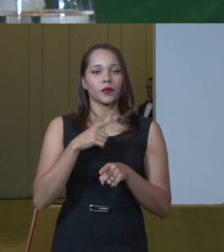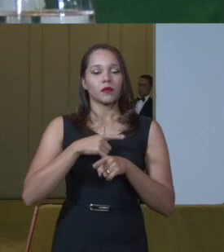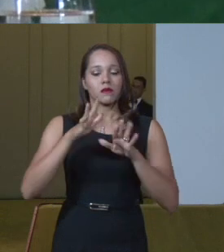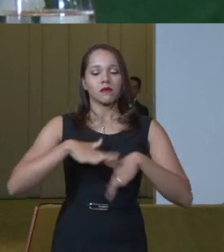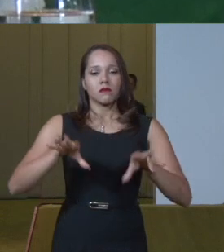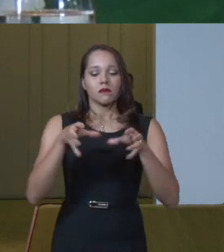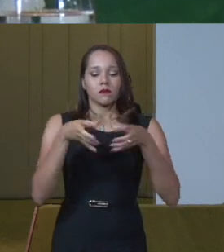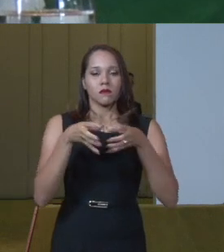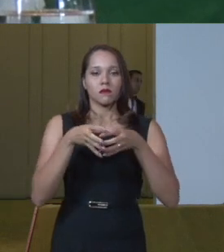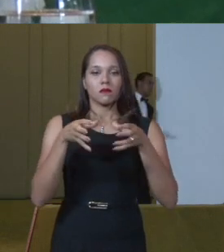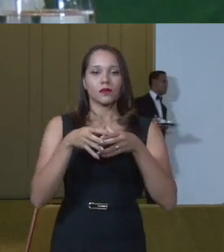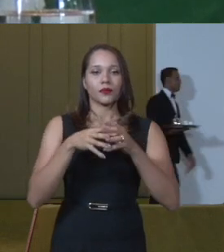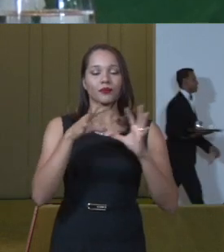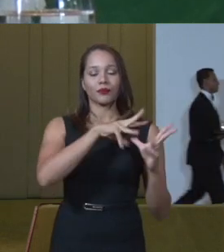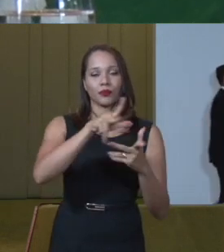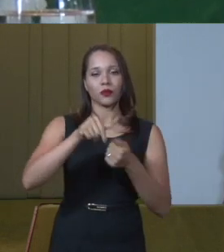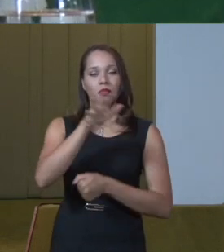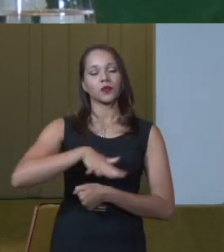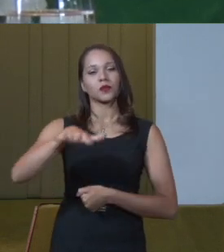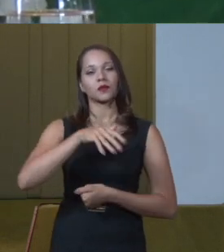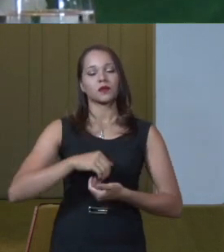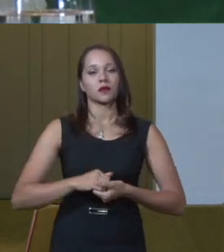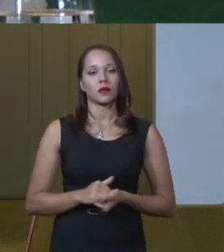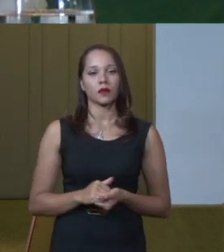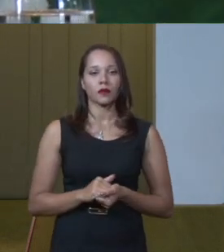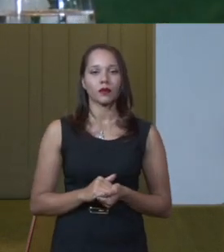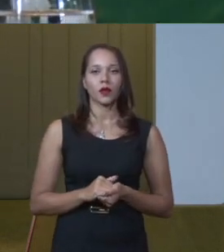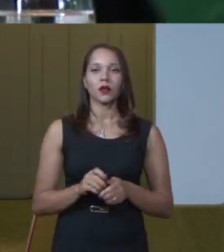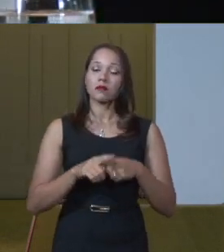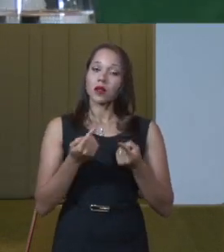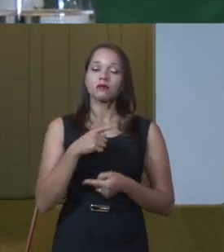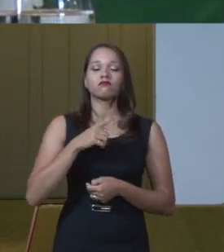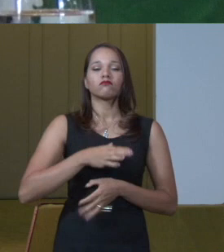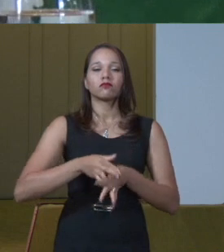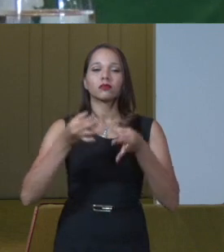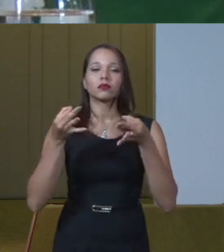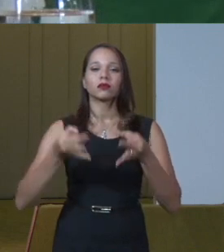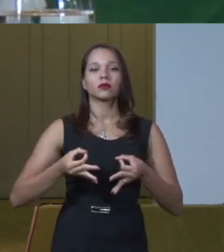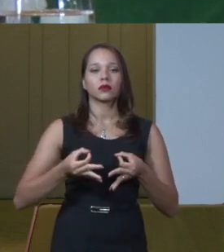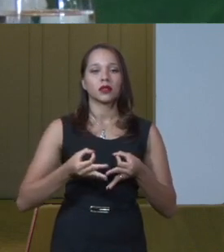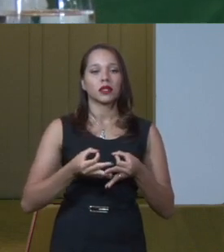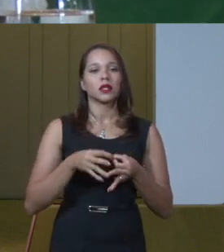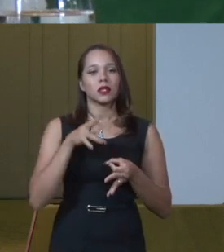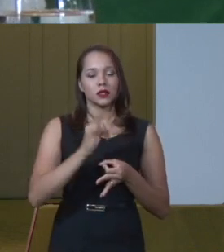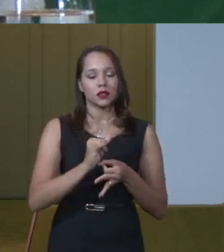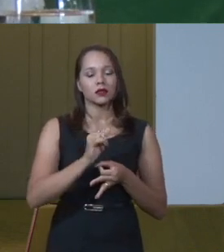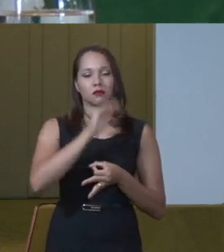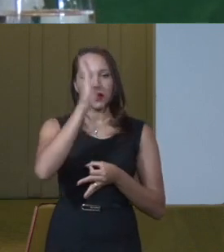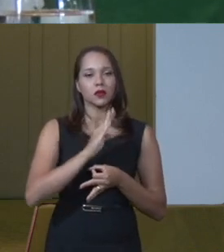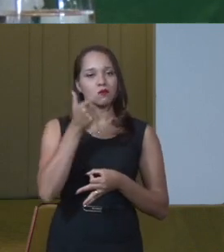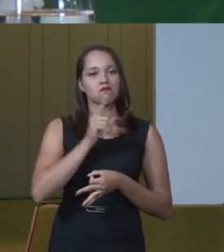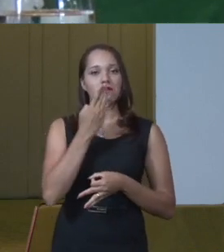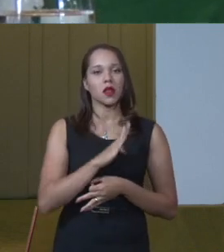internacional nessa área. Mas tenho a certeza de que, se eleito para o Conselho, o Brasil tudo